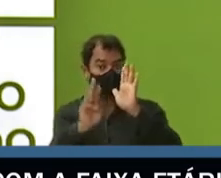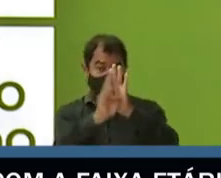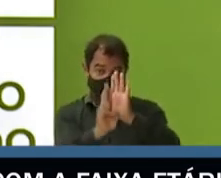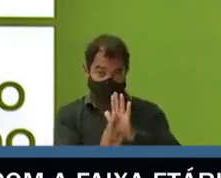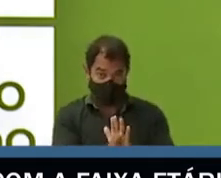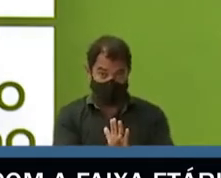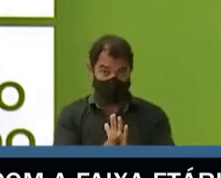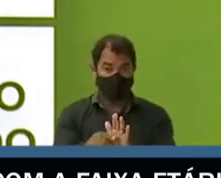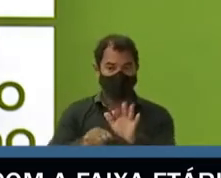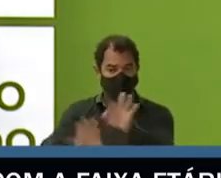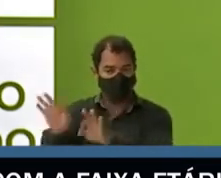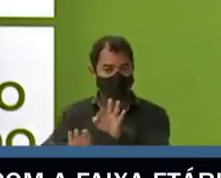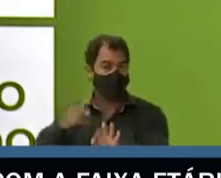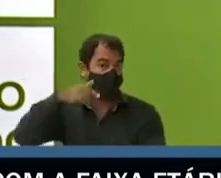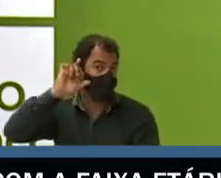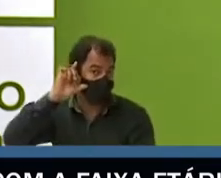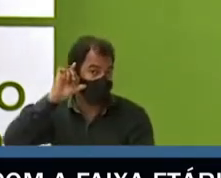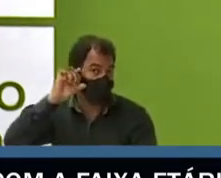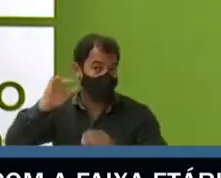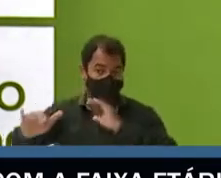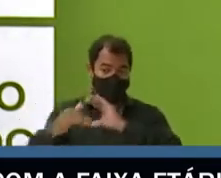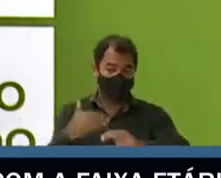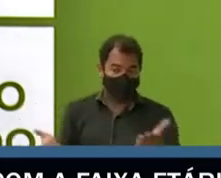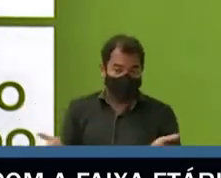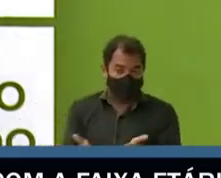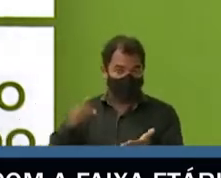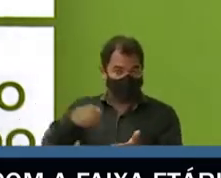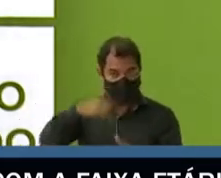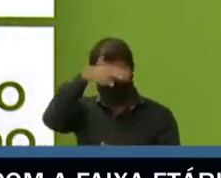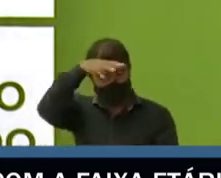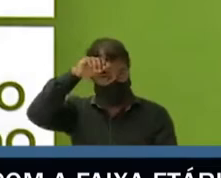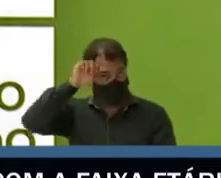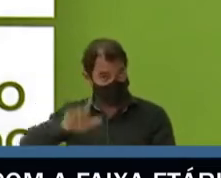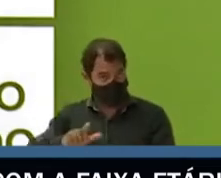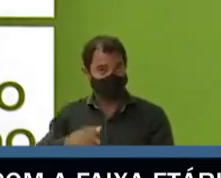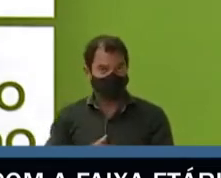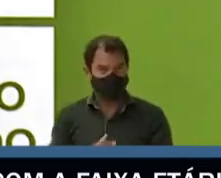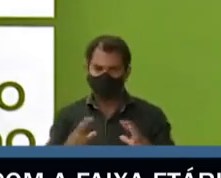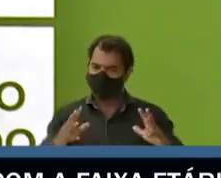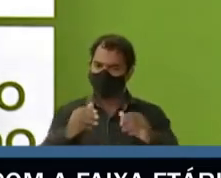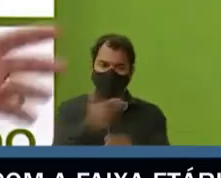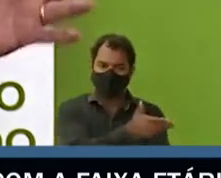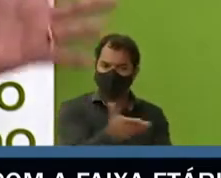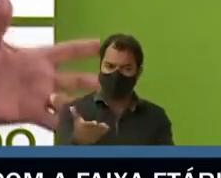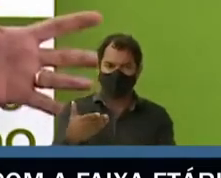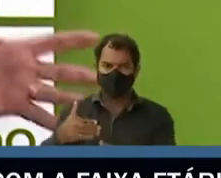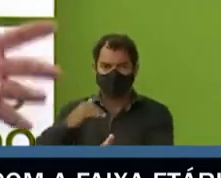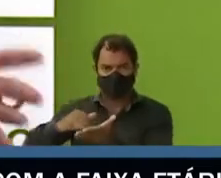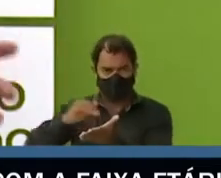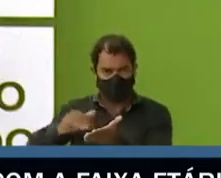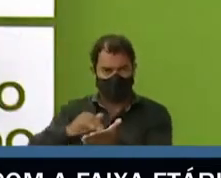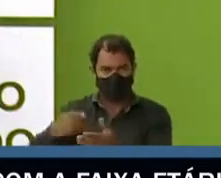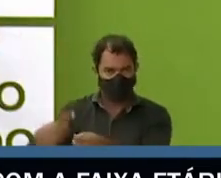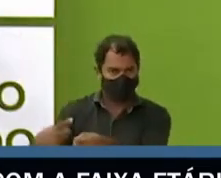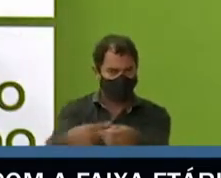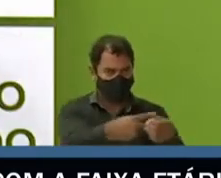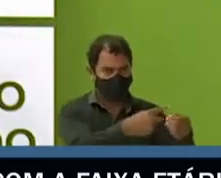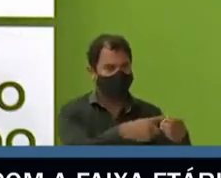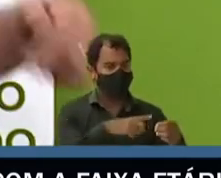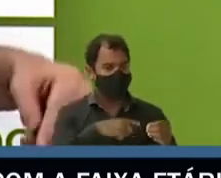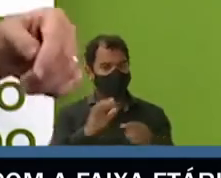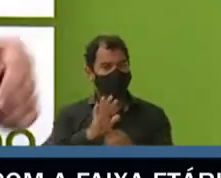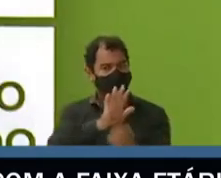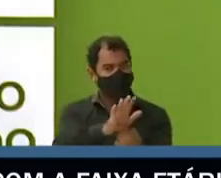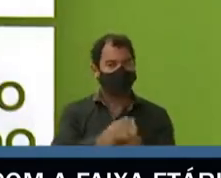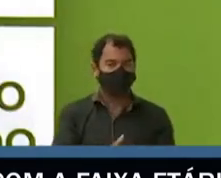chegou hoje ao Mato Grosso do Sul, tem todo o secretário tem acesso, 70% das doses, as que